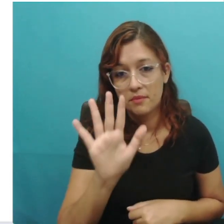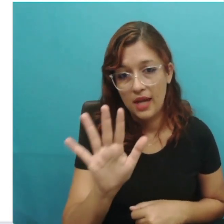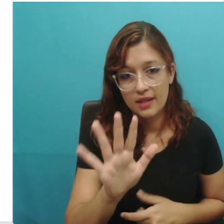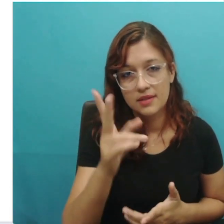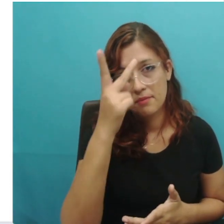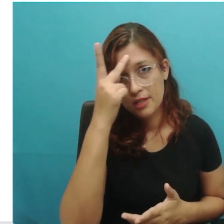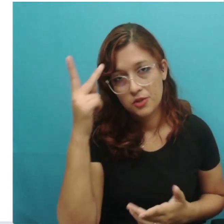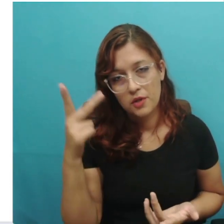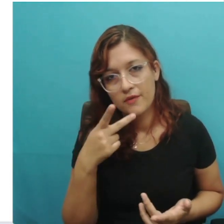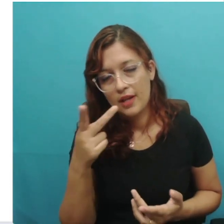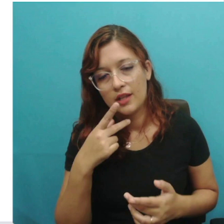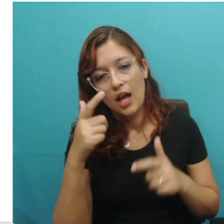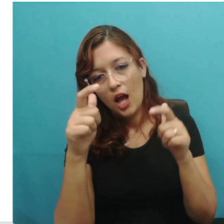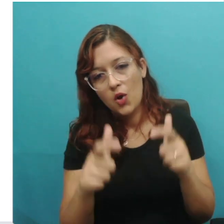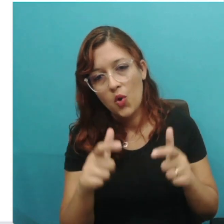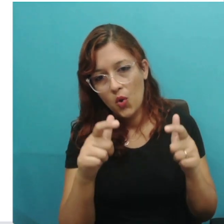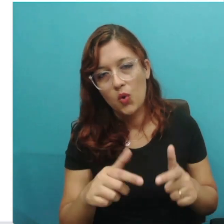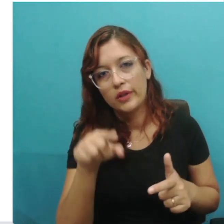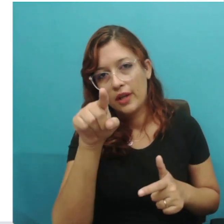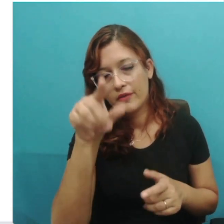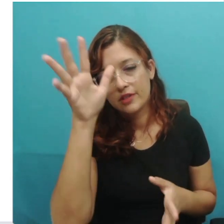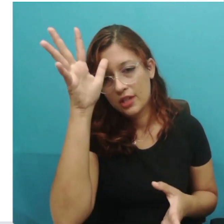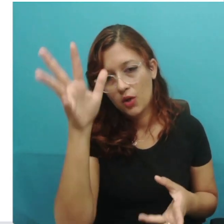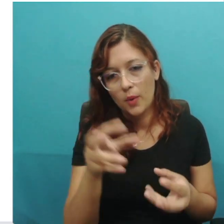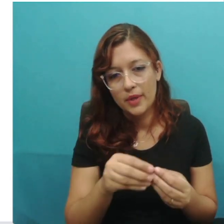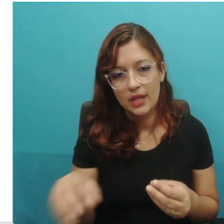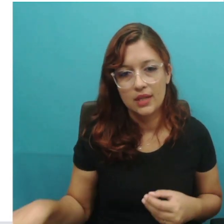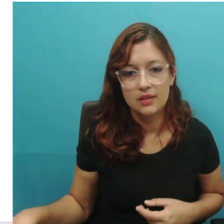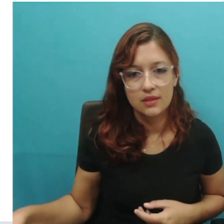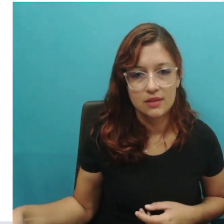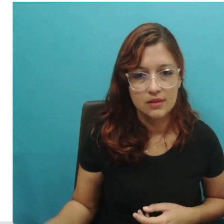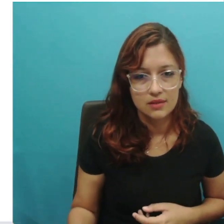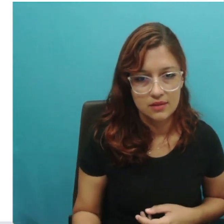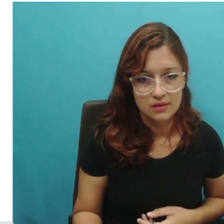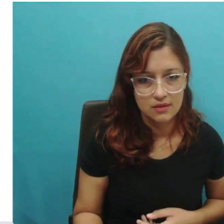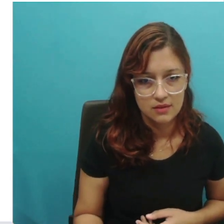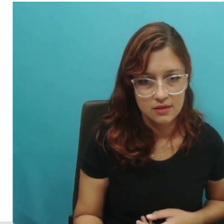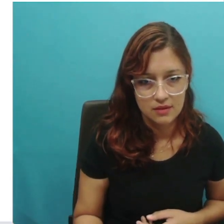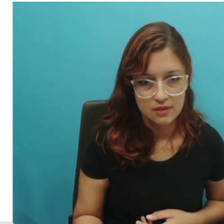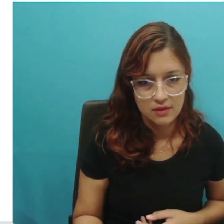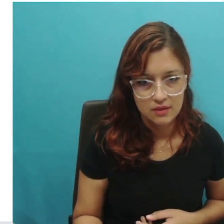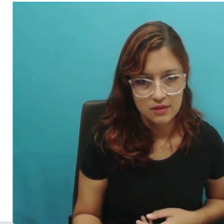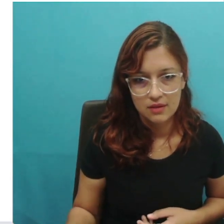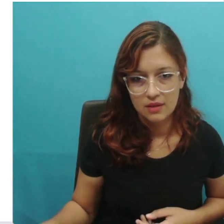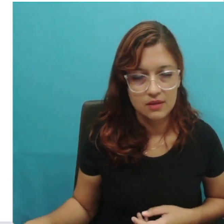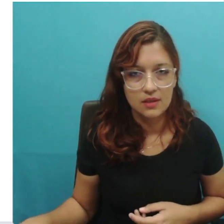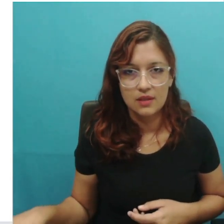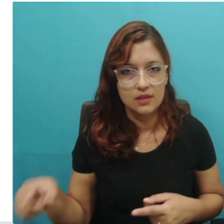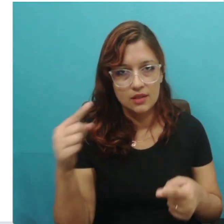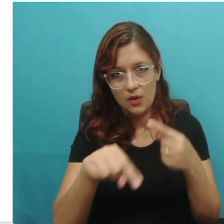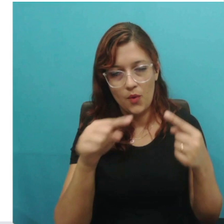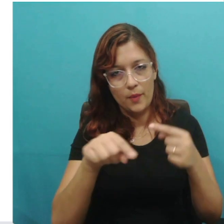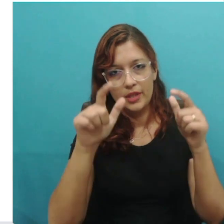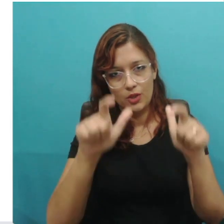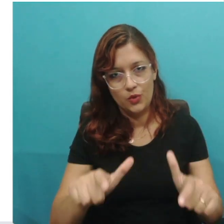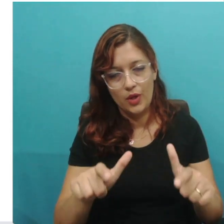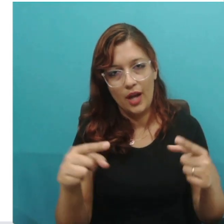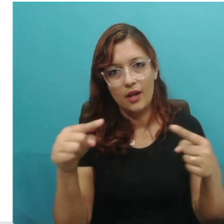Então, em que está de acordo com a regra. Mas se a pessoa falar onde, sem estar se referindo a